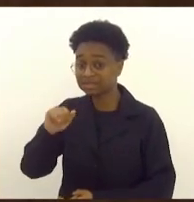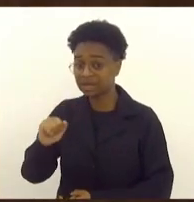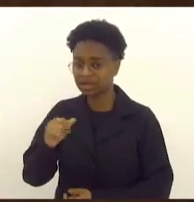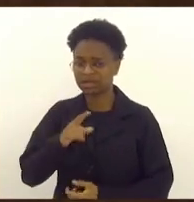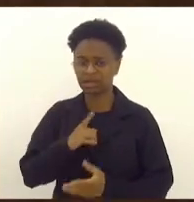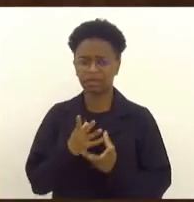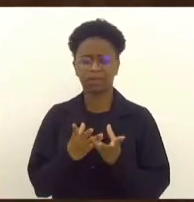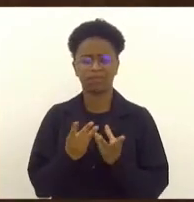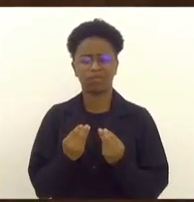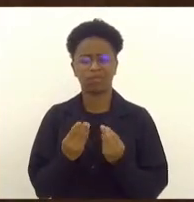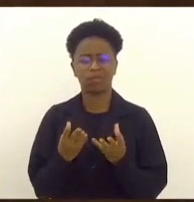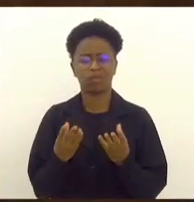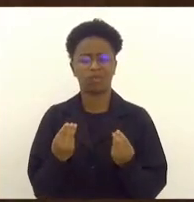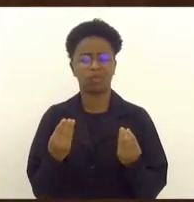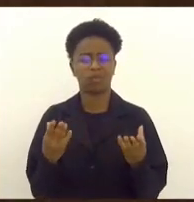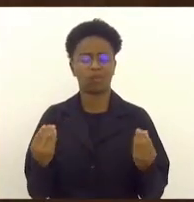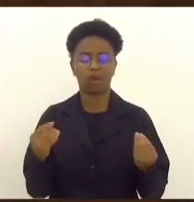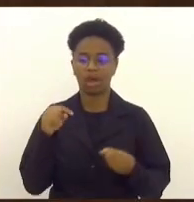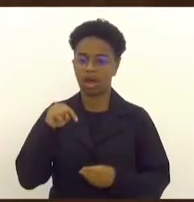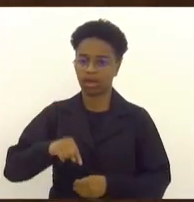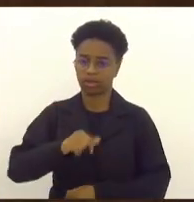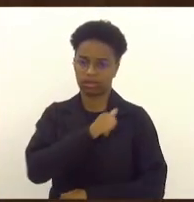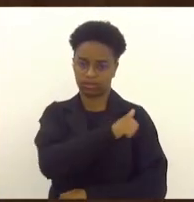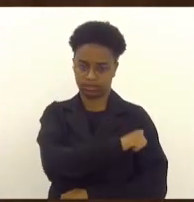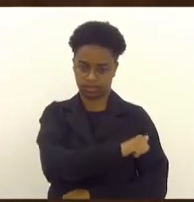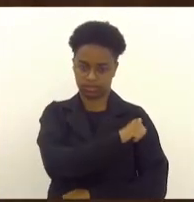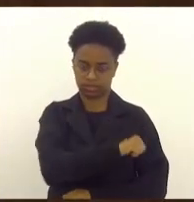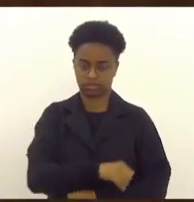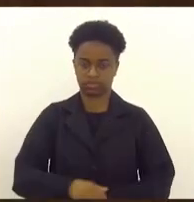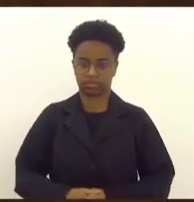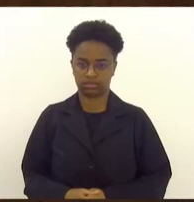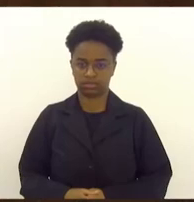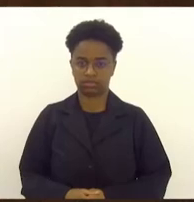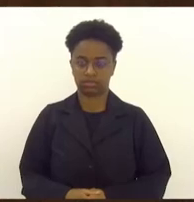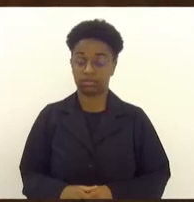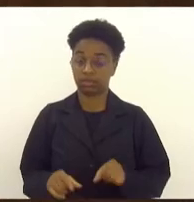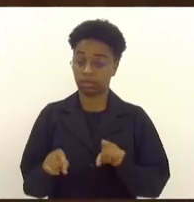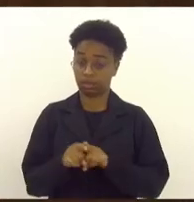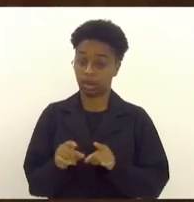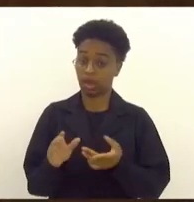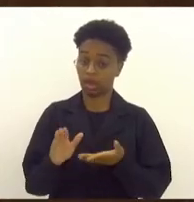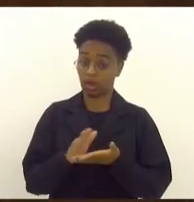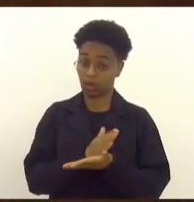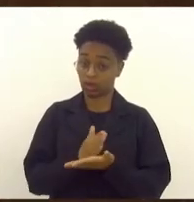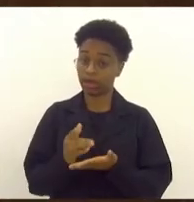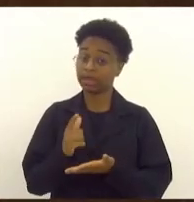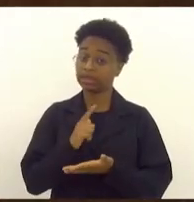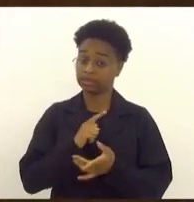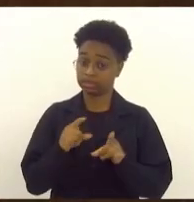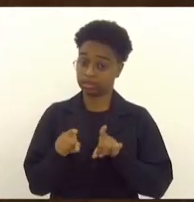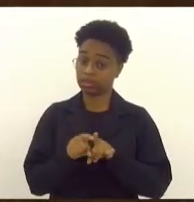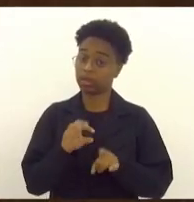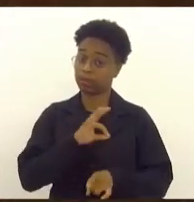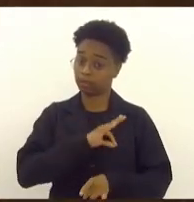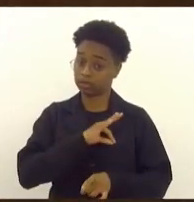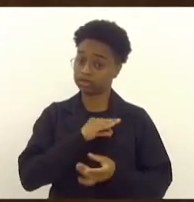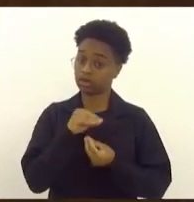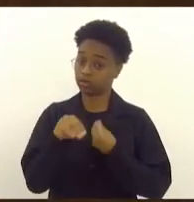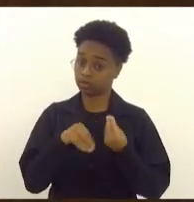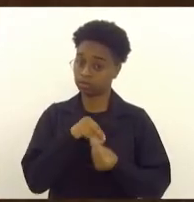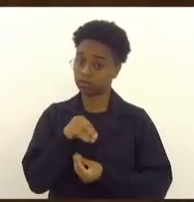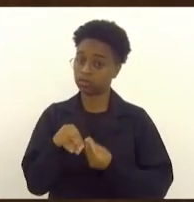aos quilos no estado do Rio de Janeiro e Muitas delas tem até policial militar